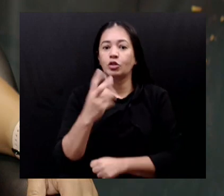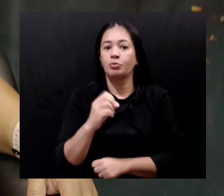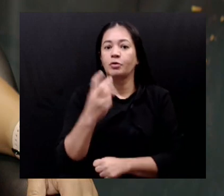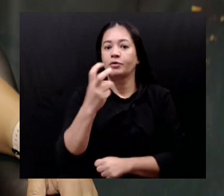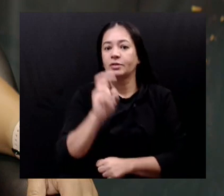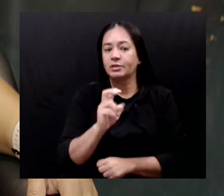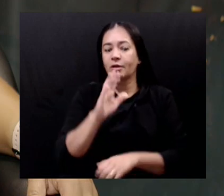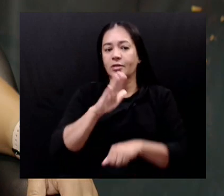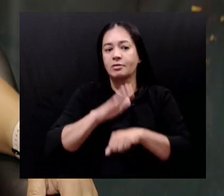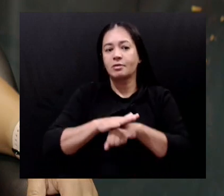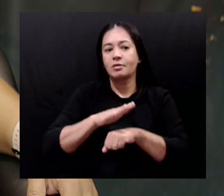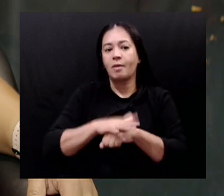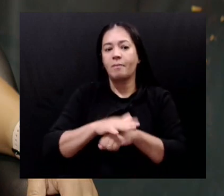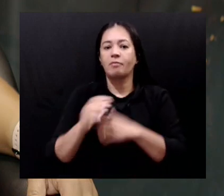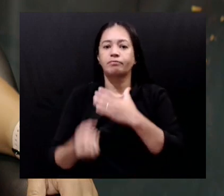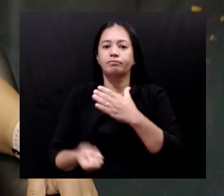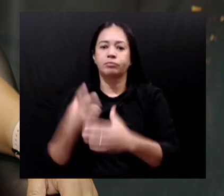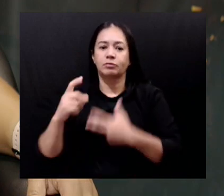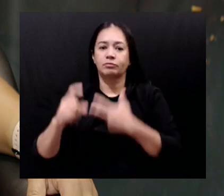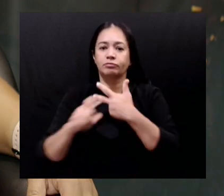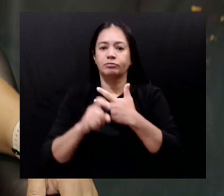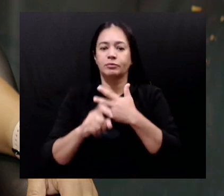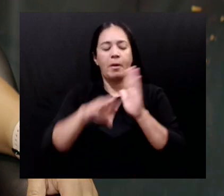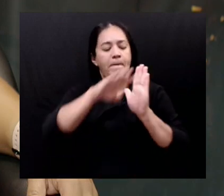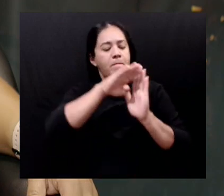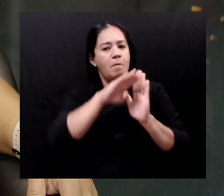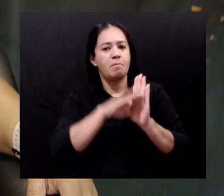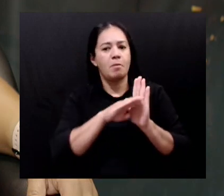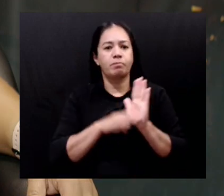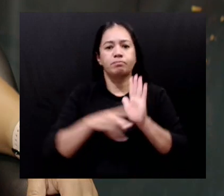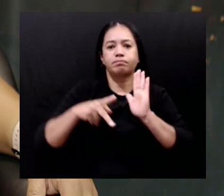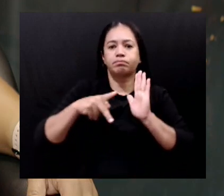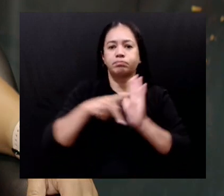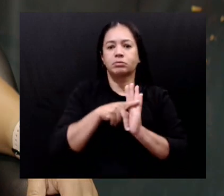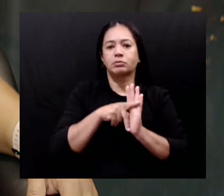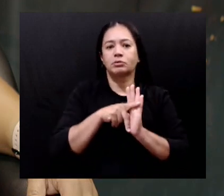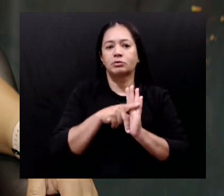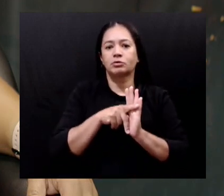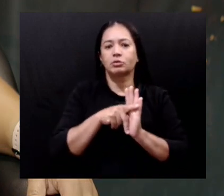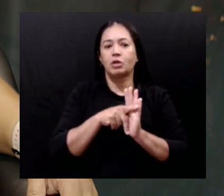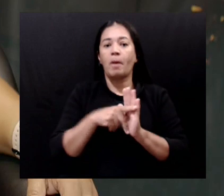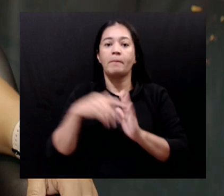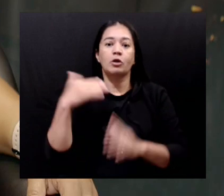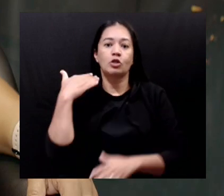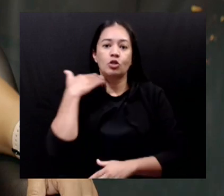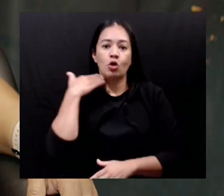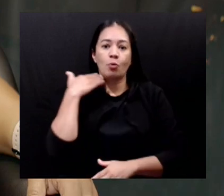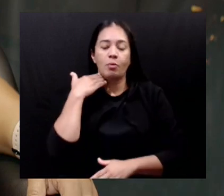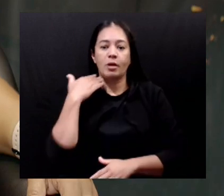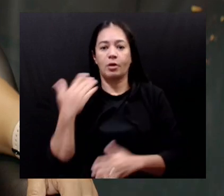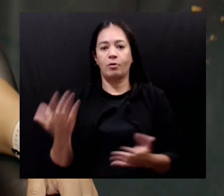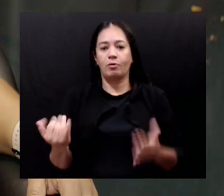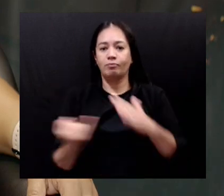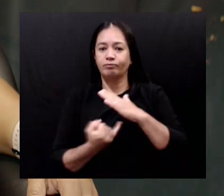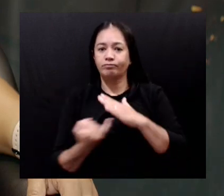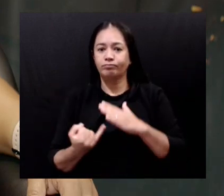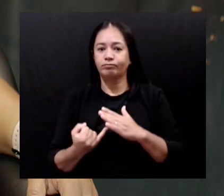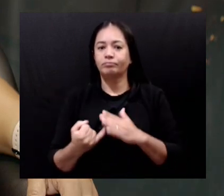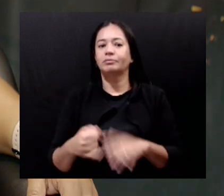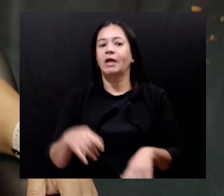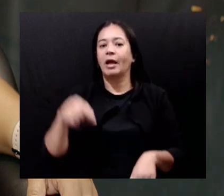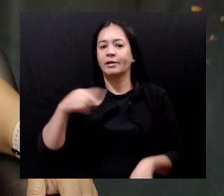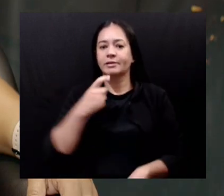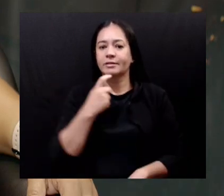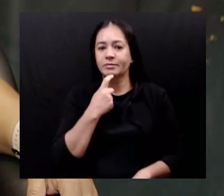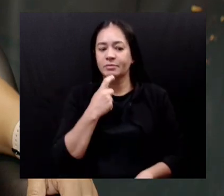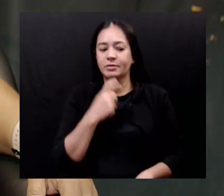critérios específicos para a instalação e funcionamento dos bancos e instituições financeiras aqui em Campinas. O projeto